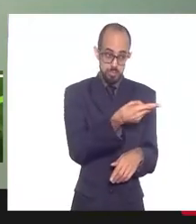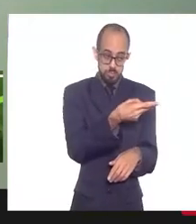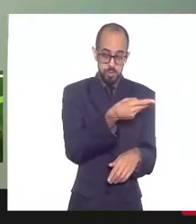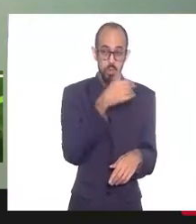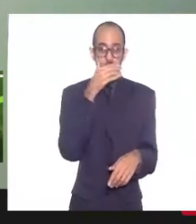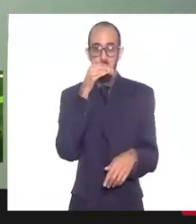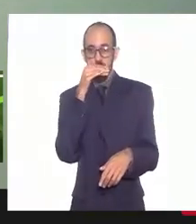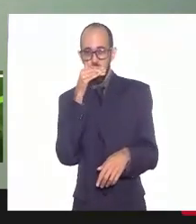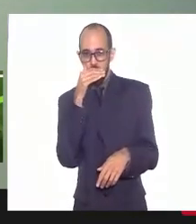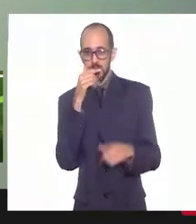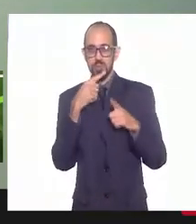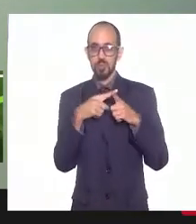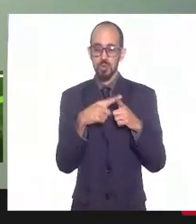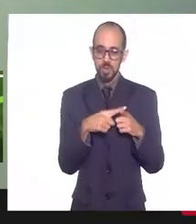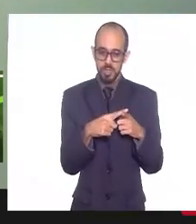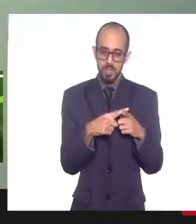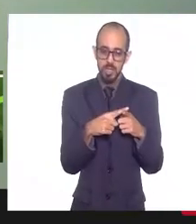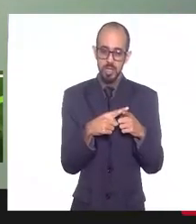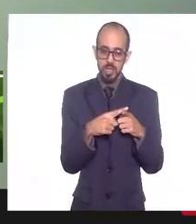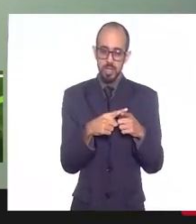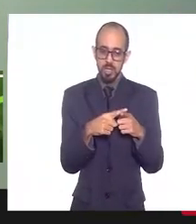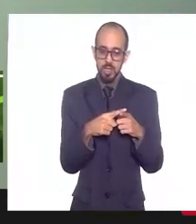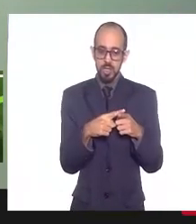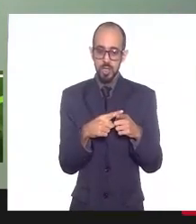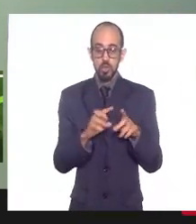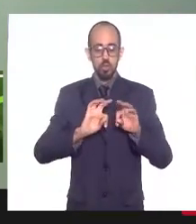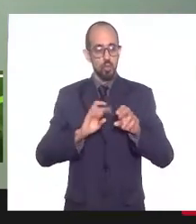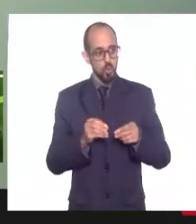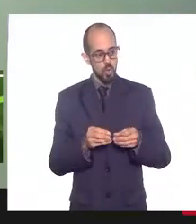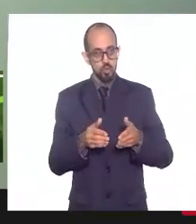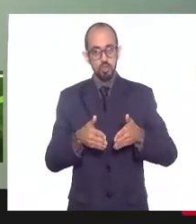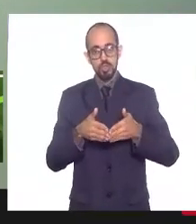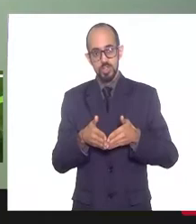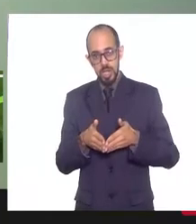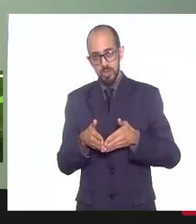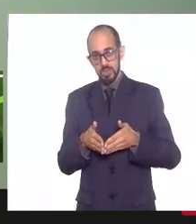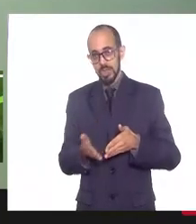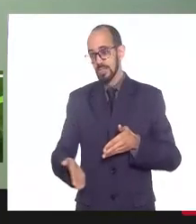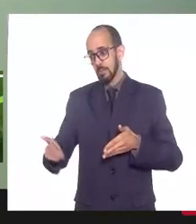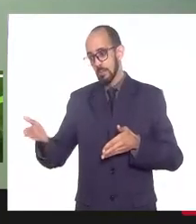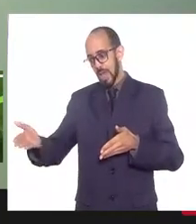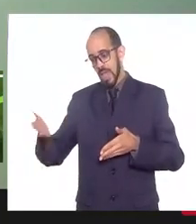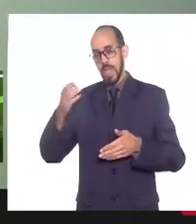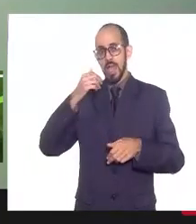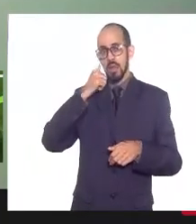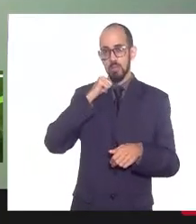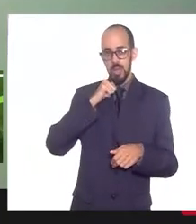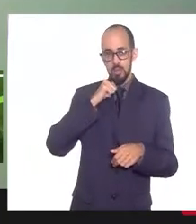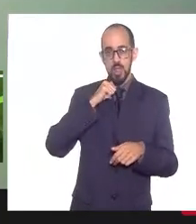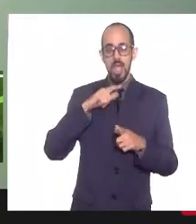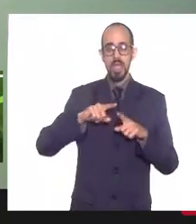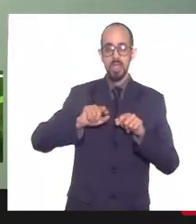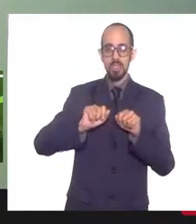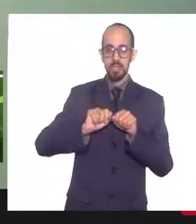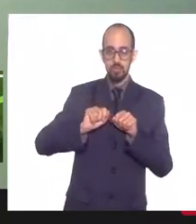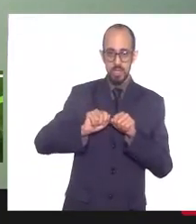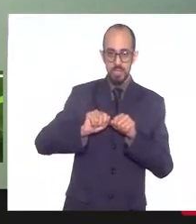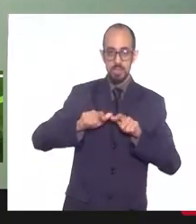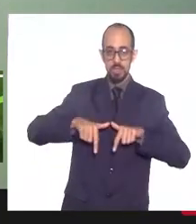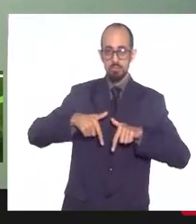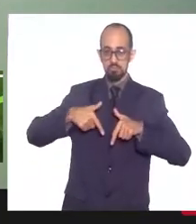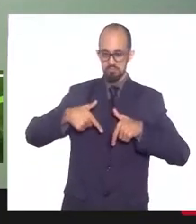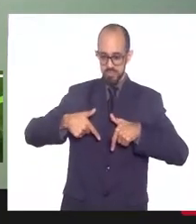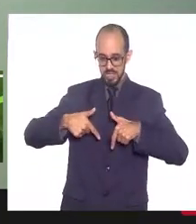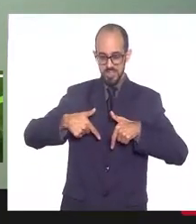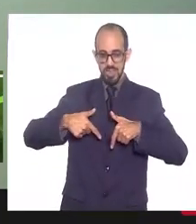que todos cedem a sua vez a ela. E esse gesto é feito, né, aplaudido